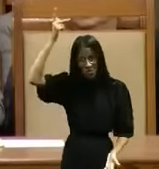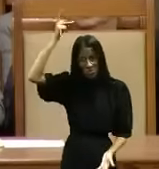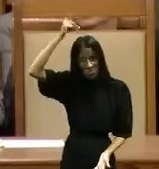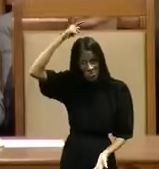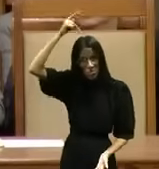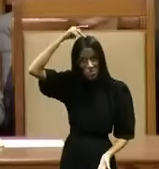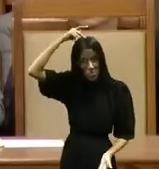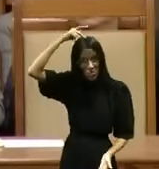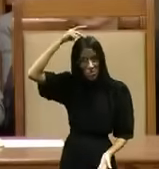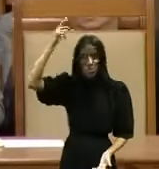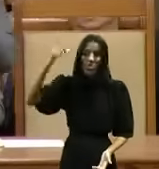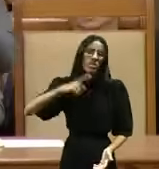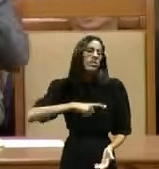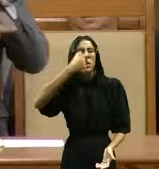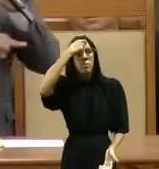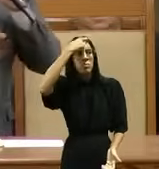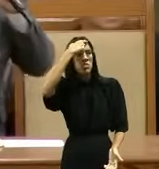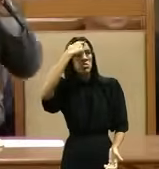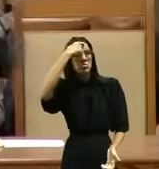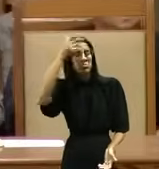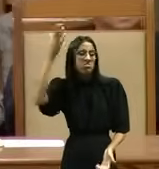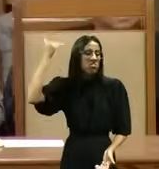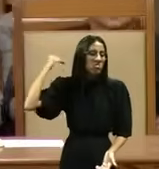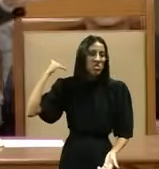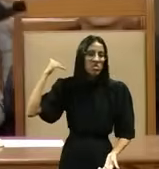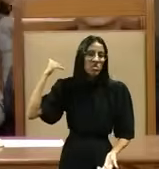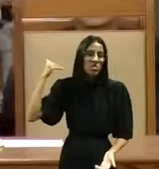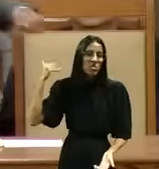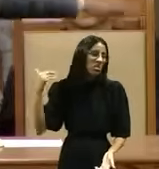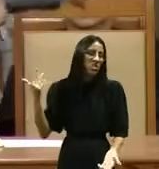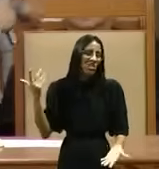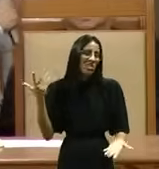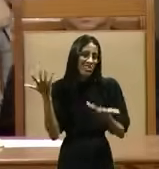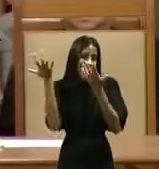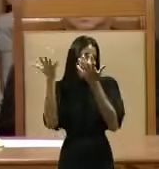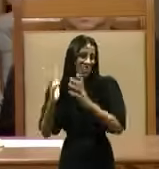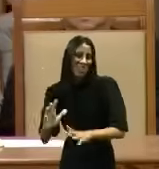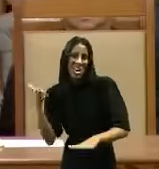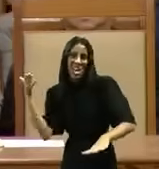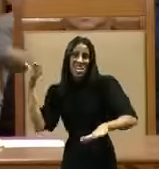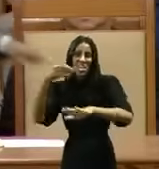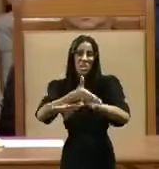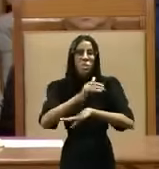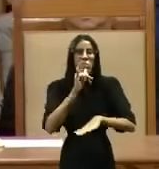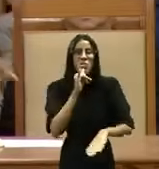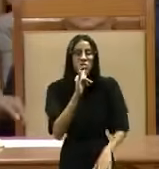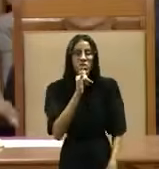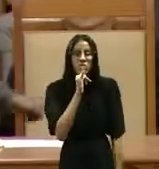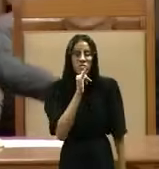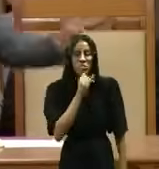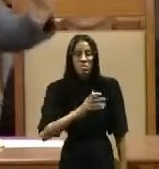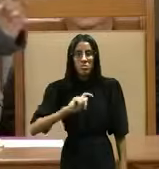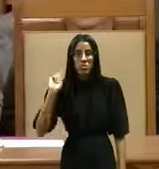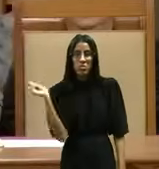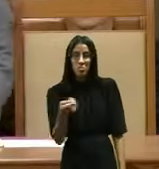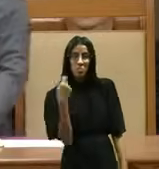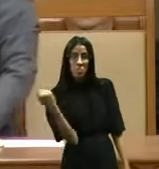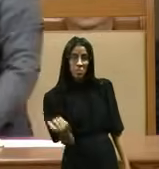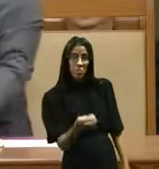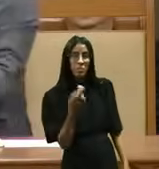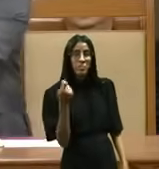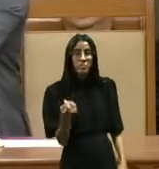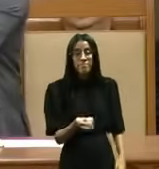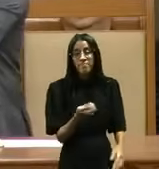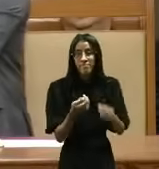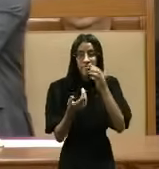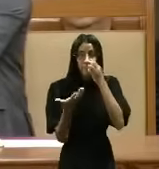é é ele não tem coragem de entrar nos cabarés nos motéis para pregar na praça aí quando vem uma pessoa para cá